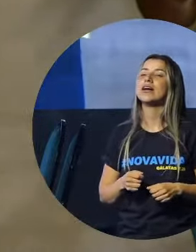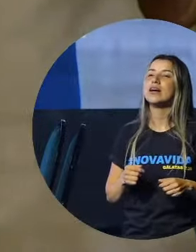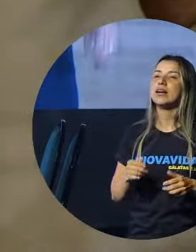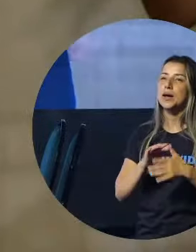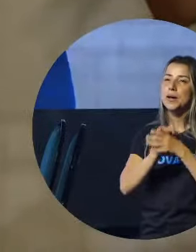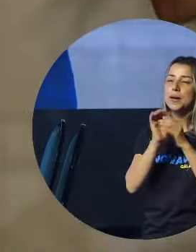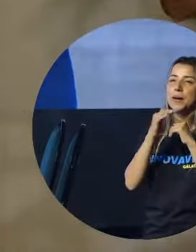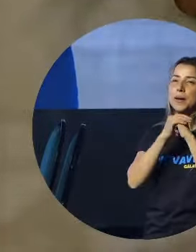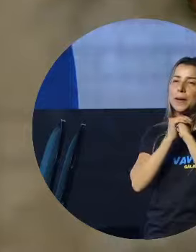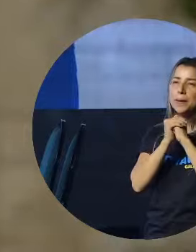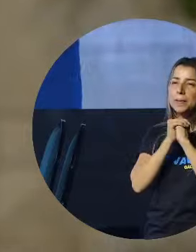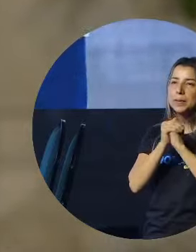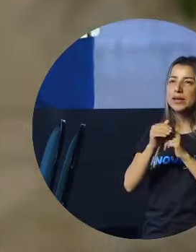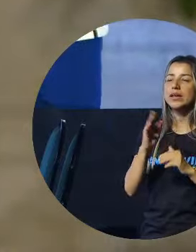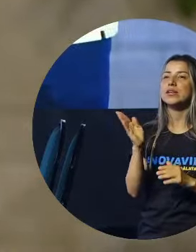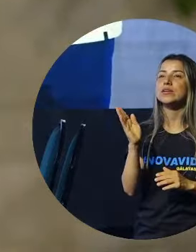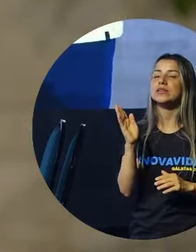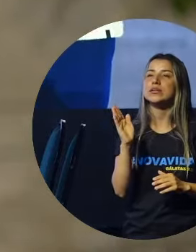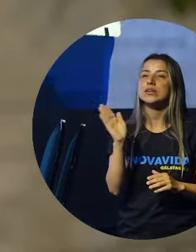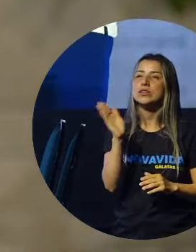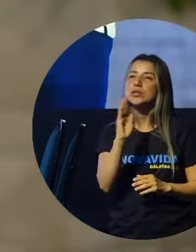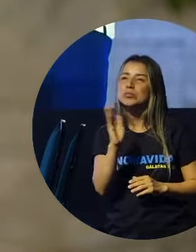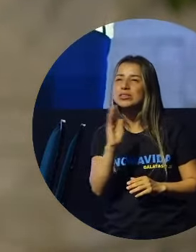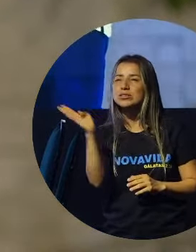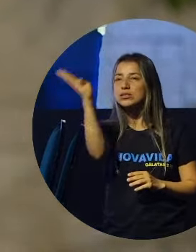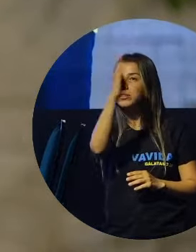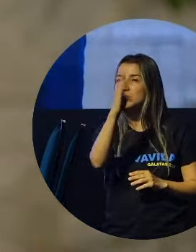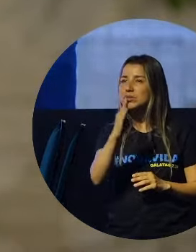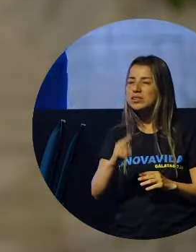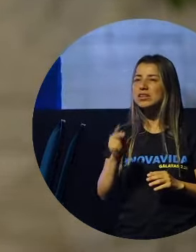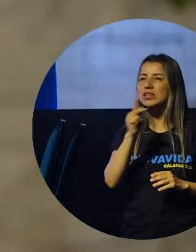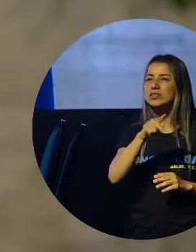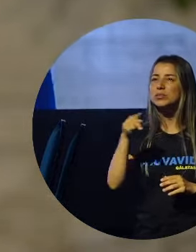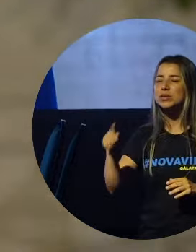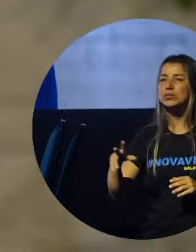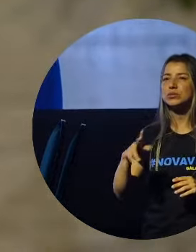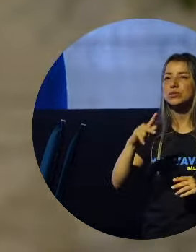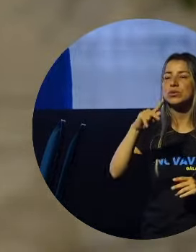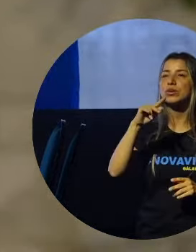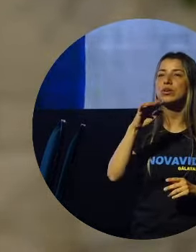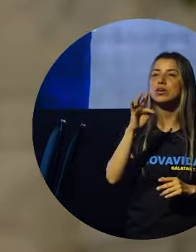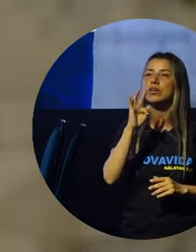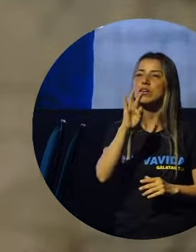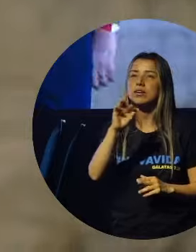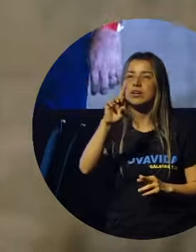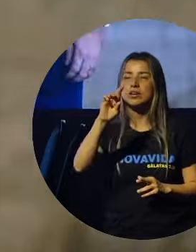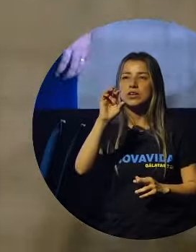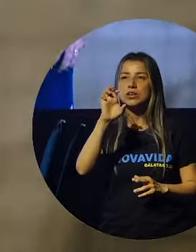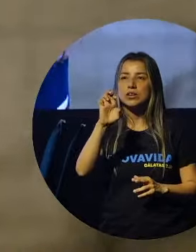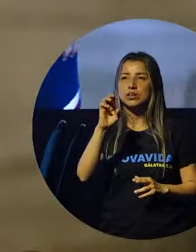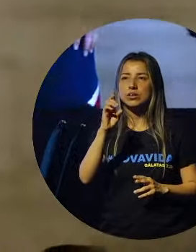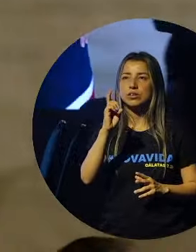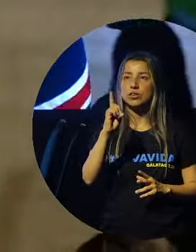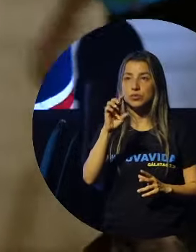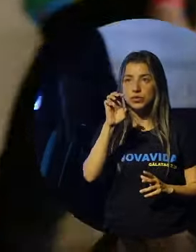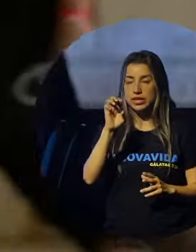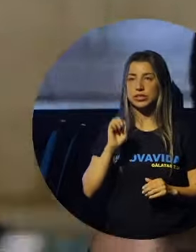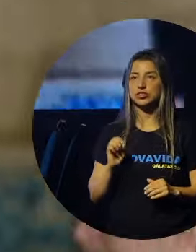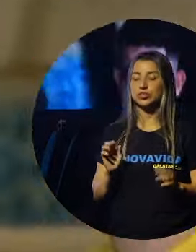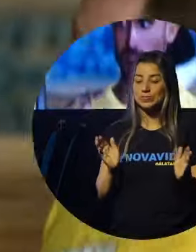batistas brasileiros, Pastor Eliezer Vitor, Pastor Fred Antunes estão aqui para este momento tão